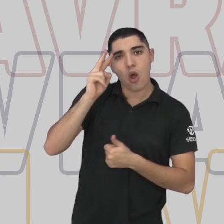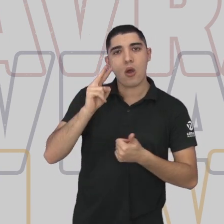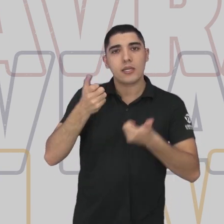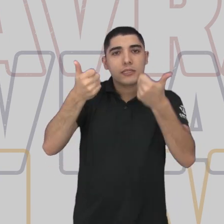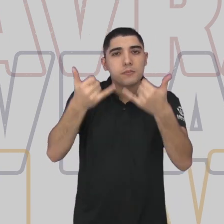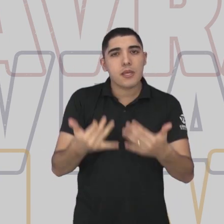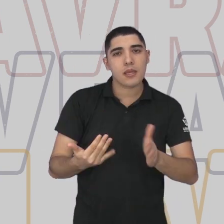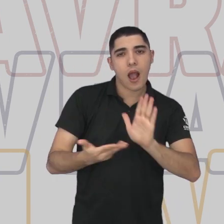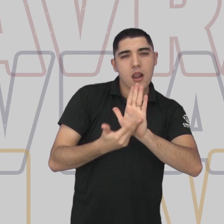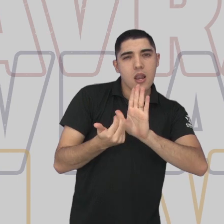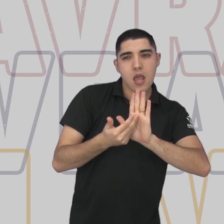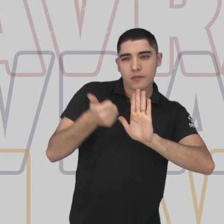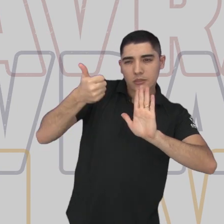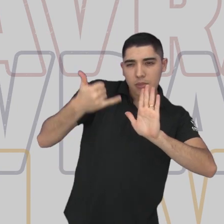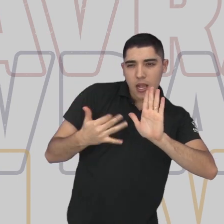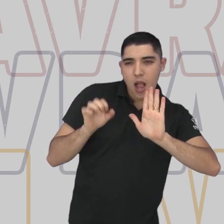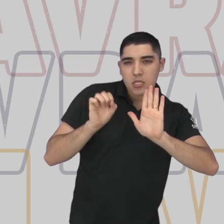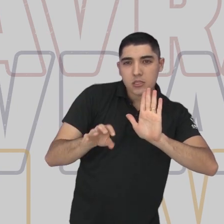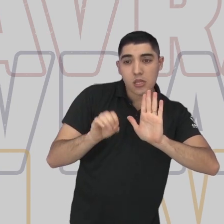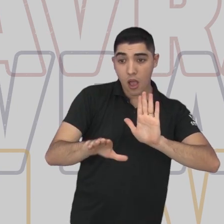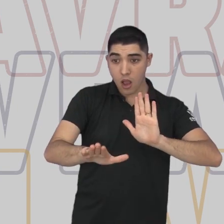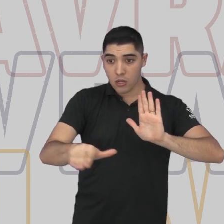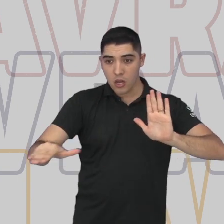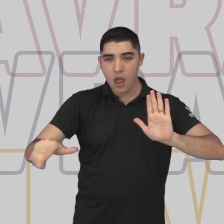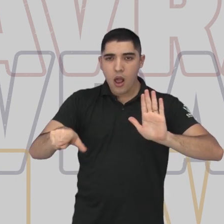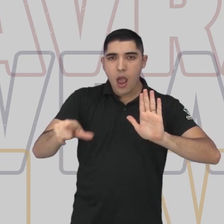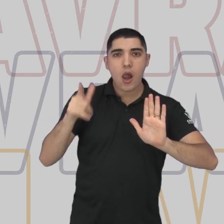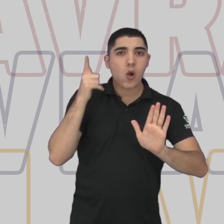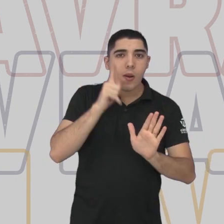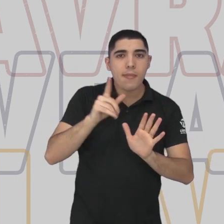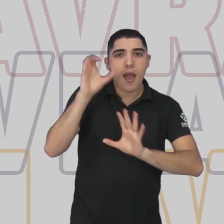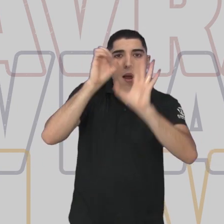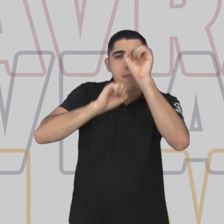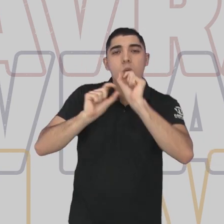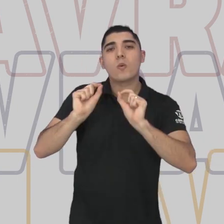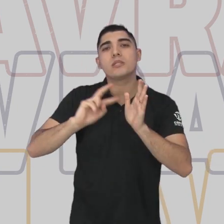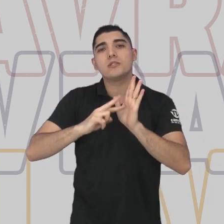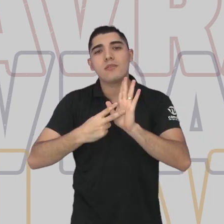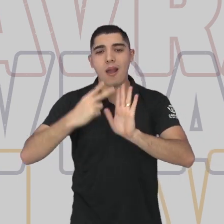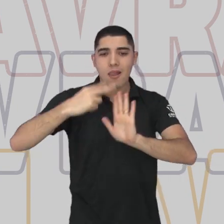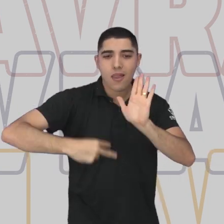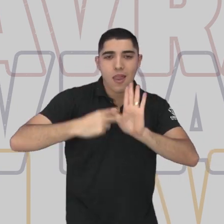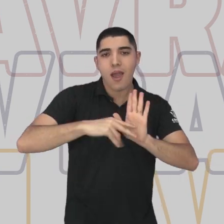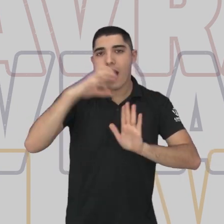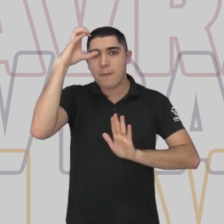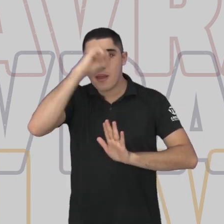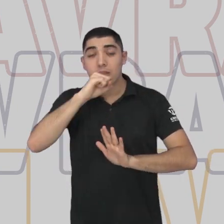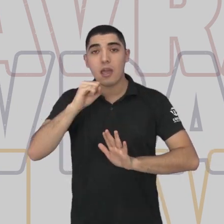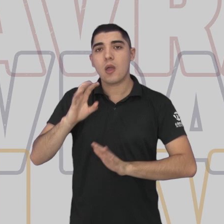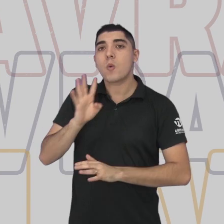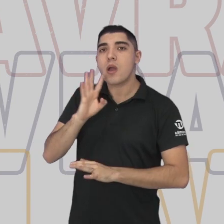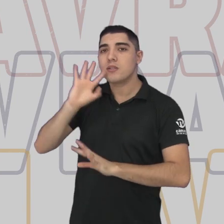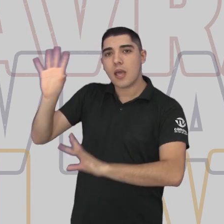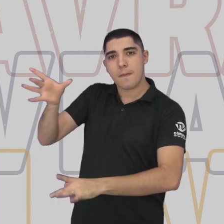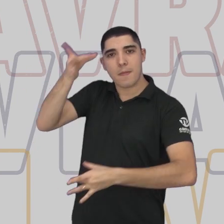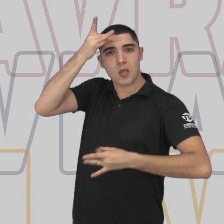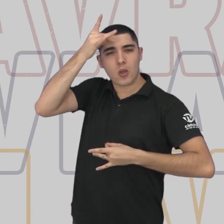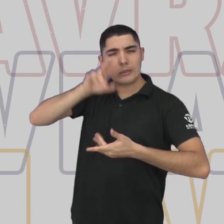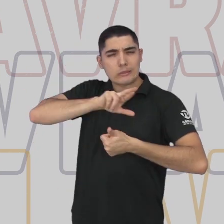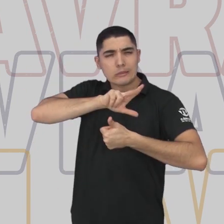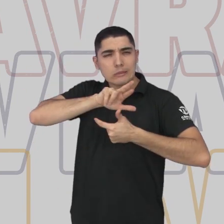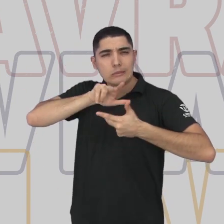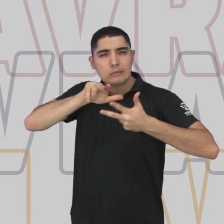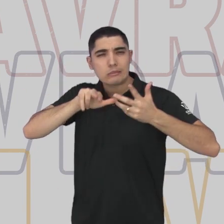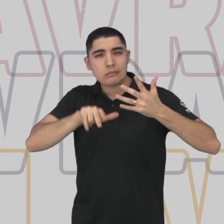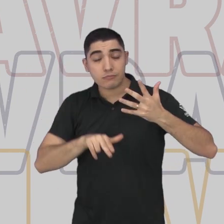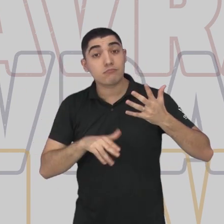os livros, a ensinar, né, as crianças a lerem, a entender a história, os personagens. Então